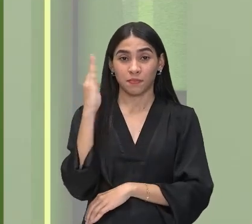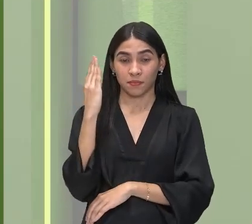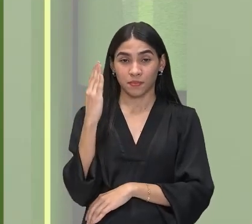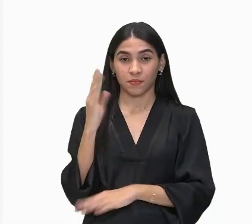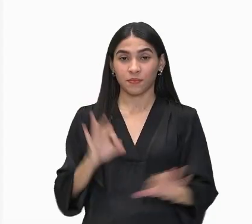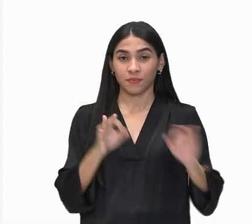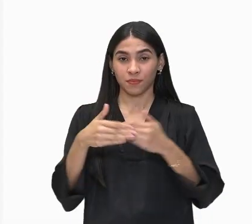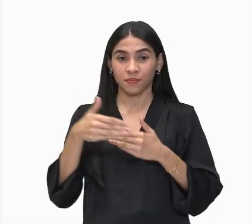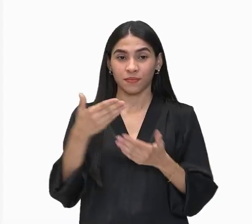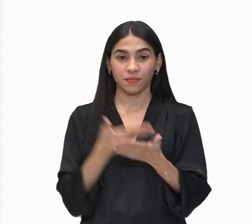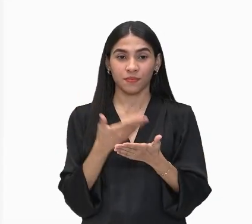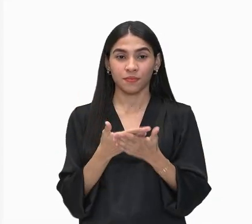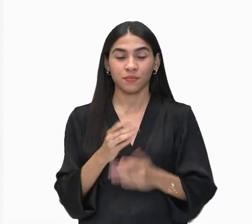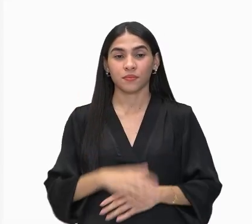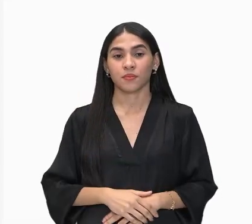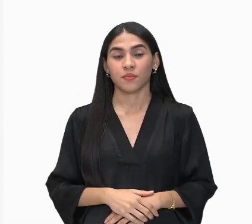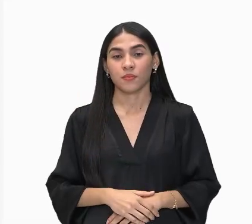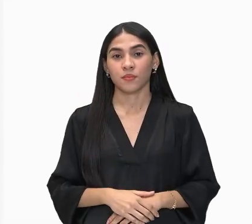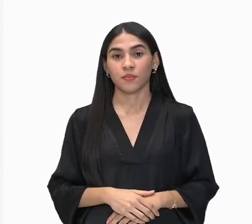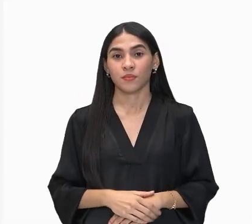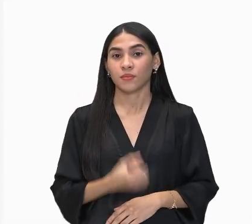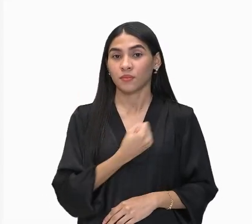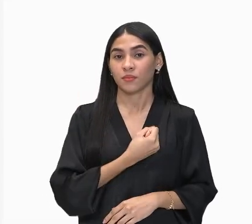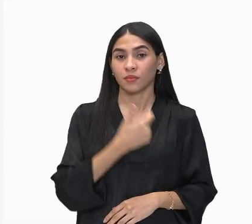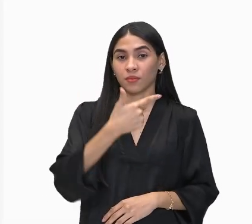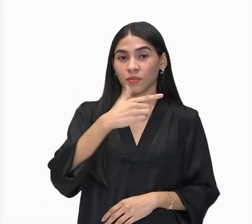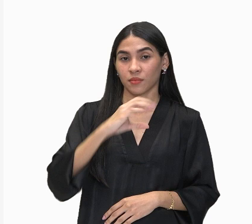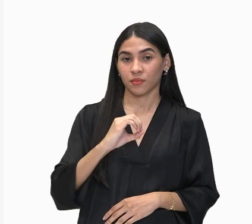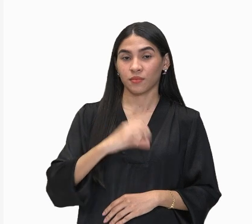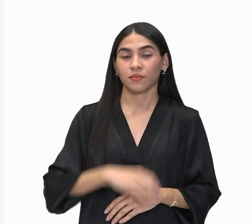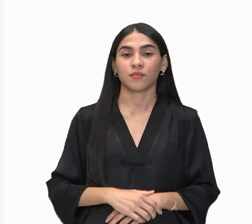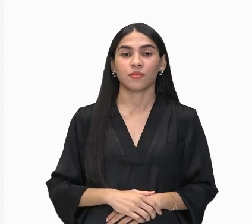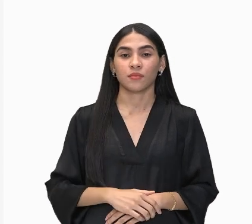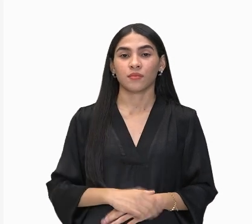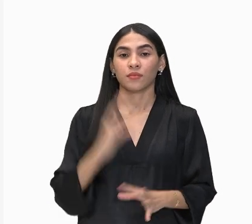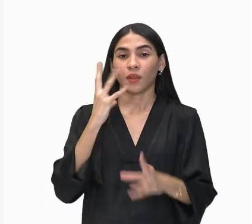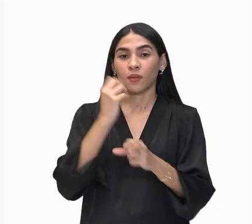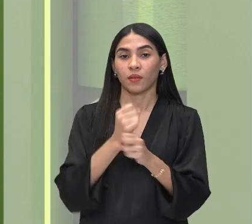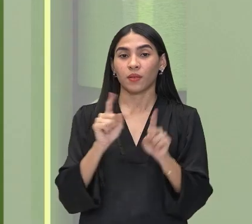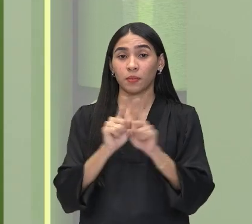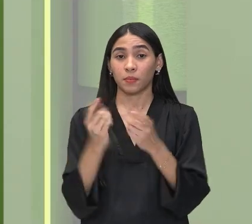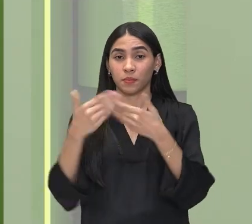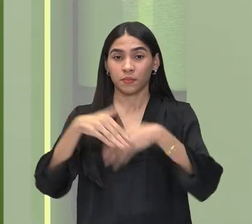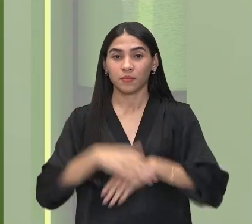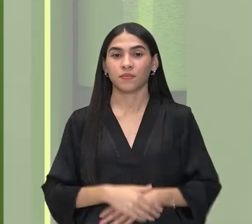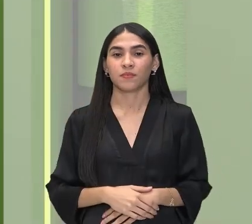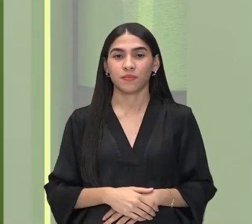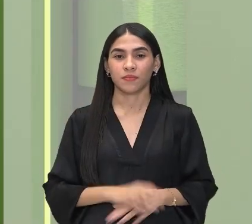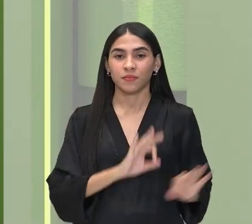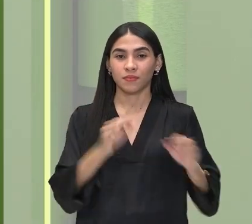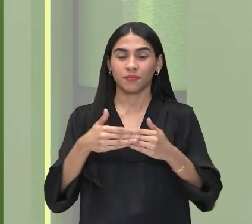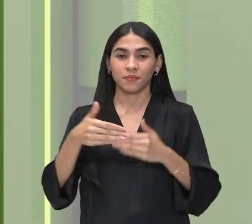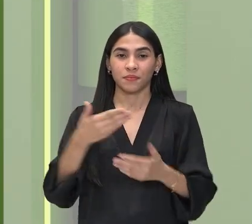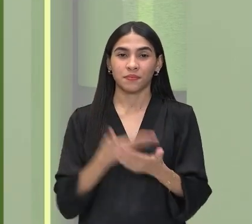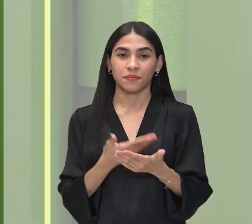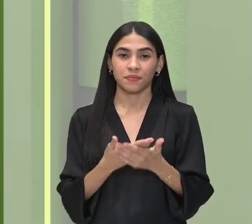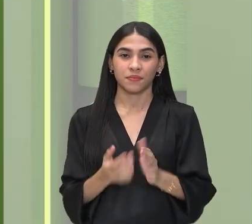à nossa aula de hoje. Aula número 20, revisão e avaliação. Vamos